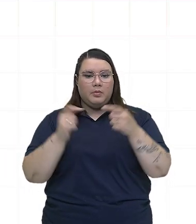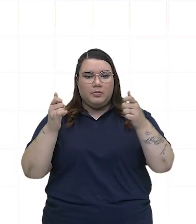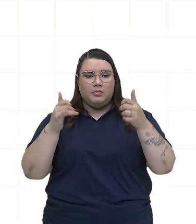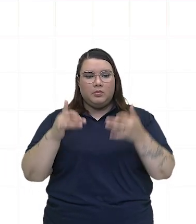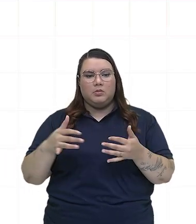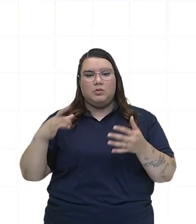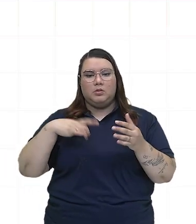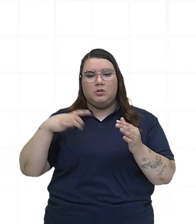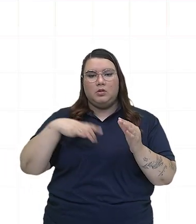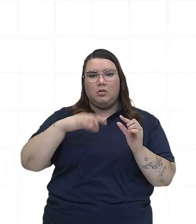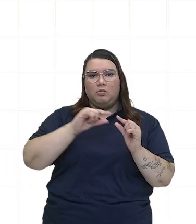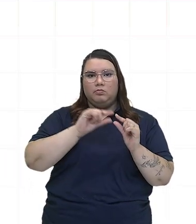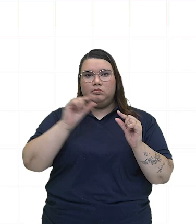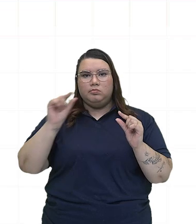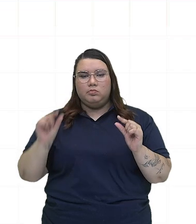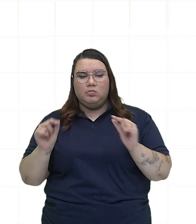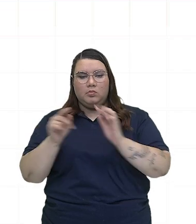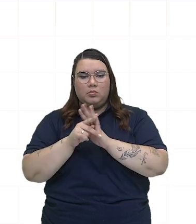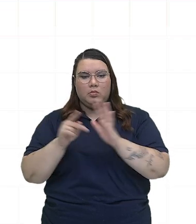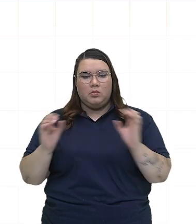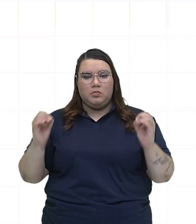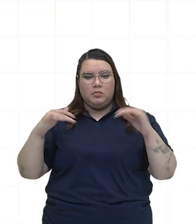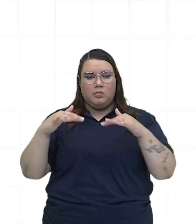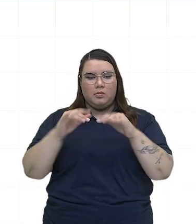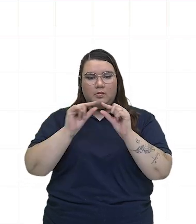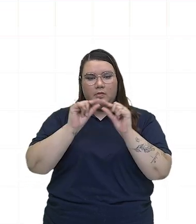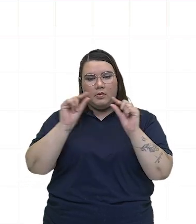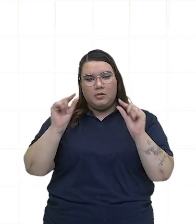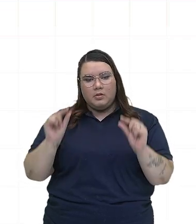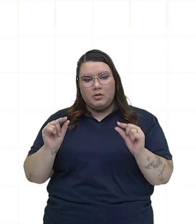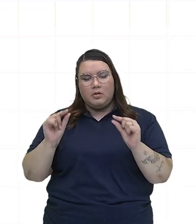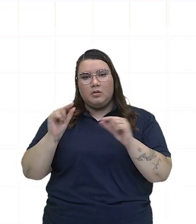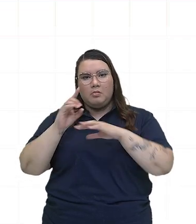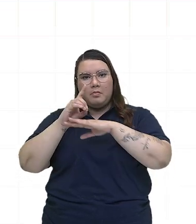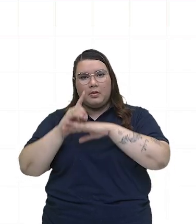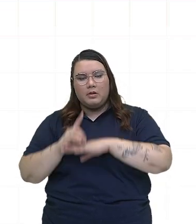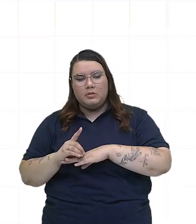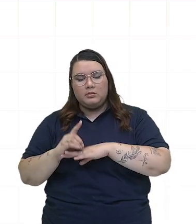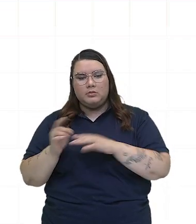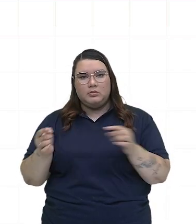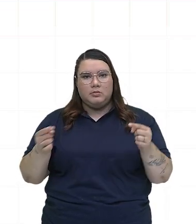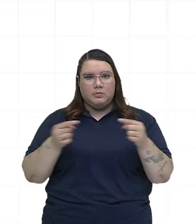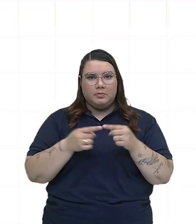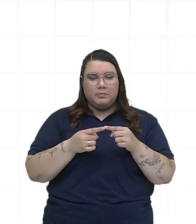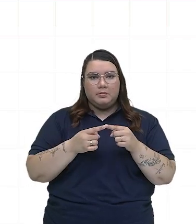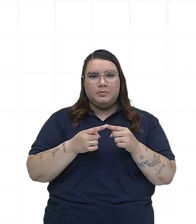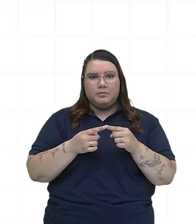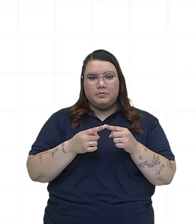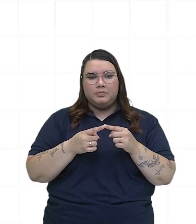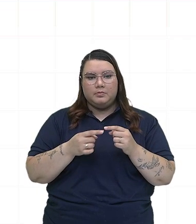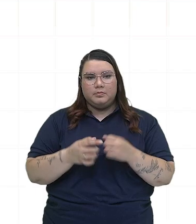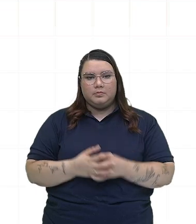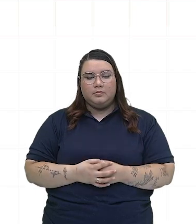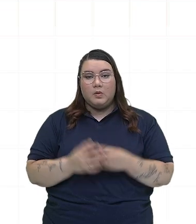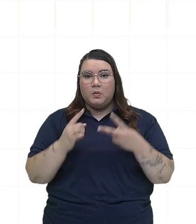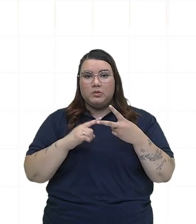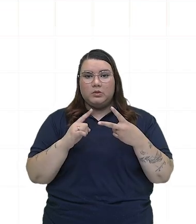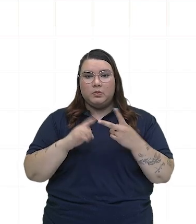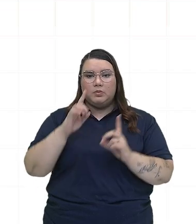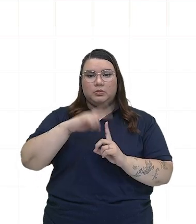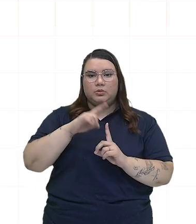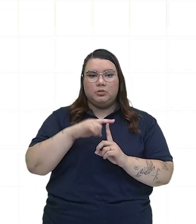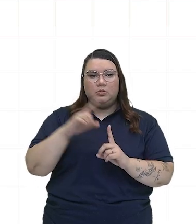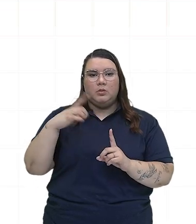elas carregam a crosta oceânica, que é mais fina e mais densa do que a crosta continental. As